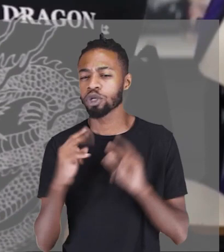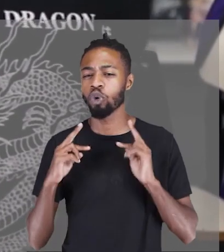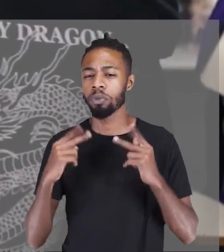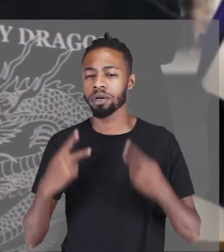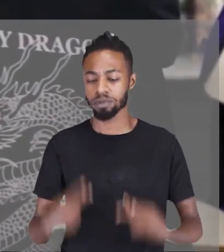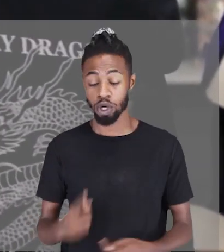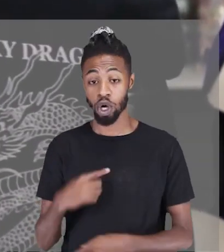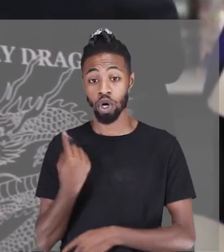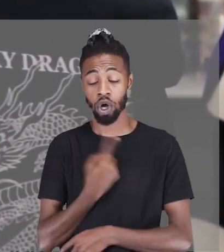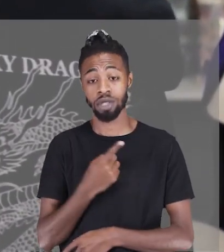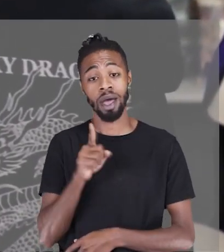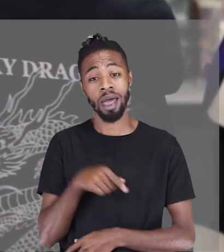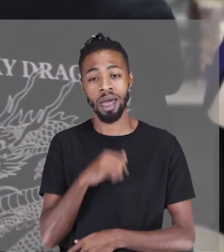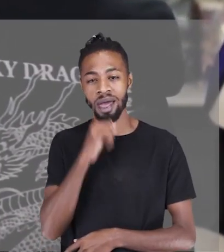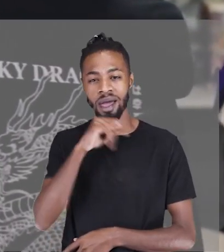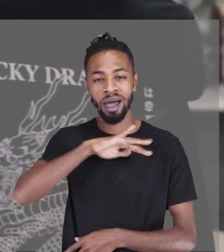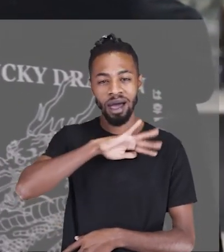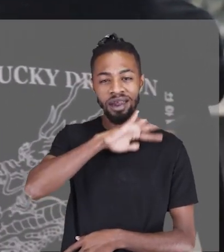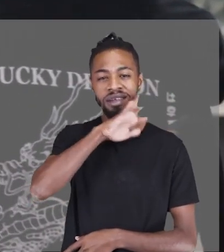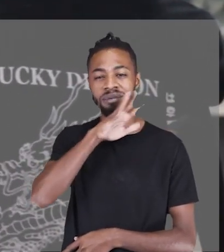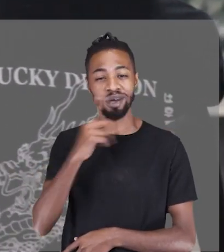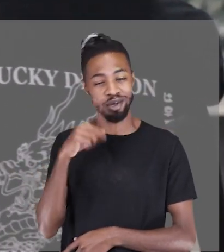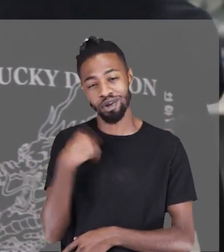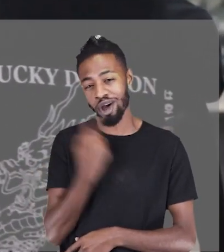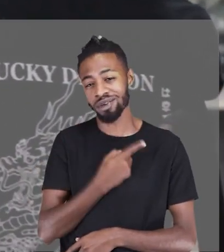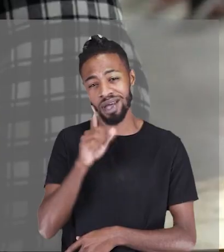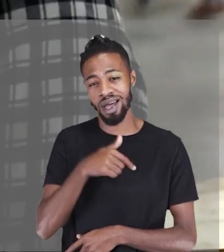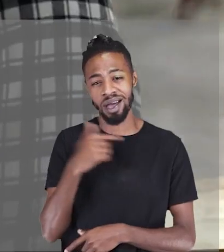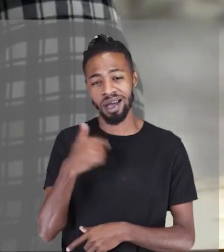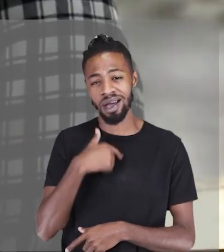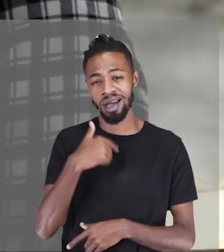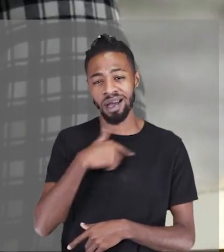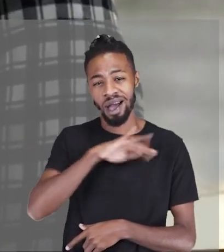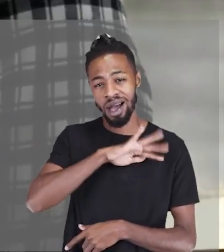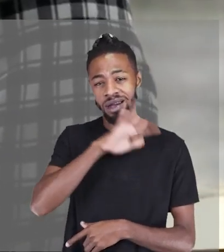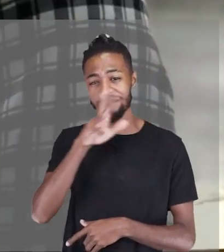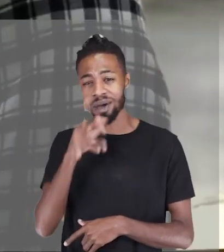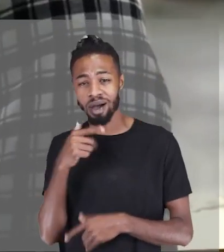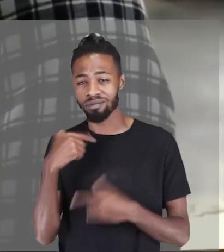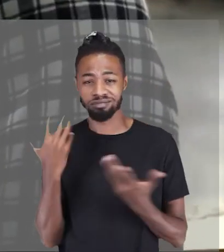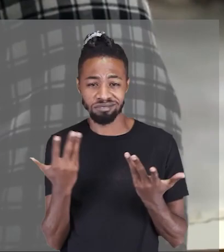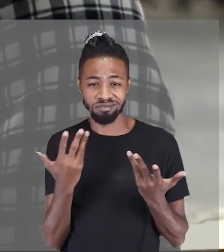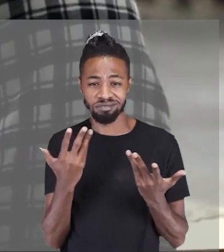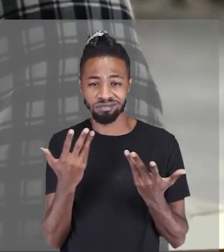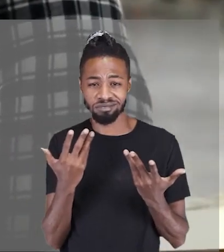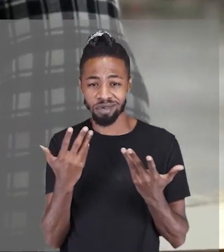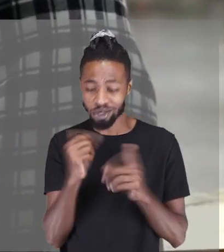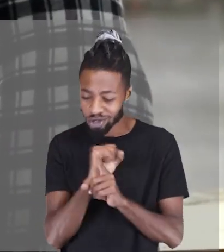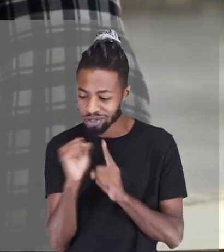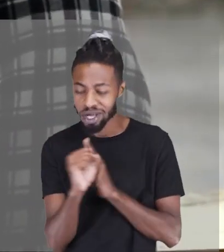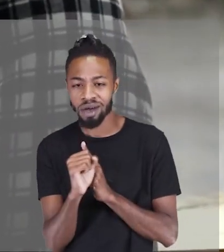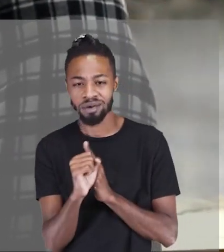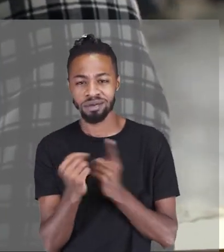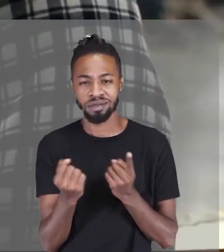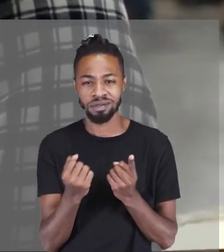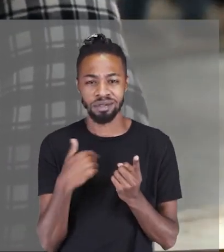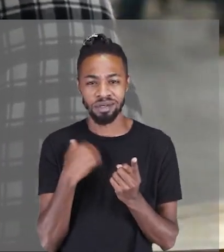somos animais sociais, então a gente não concebe uma pessoa saudável vivendo